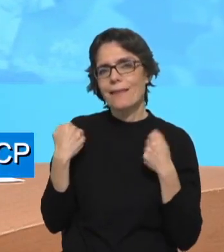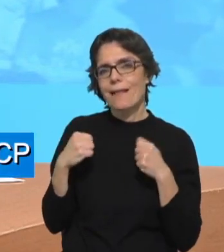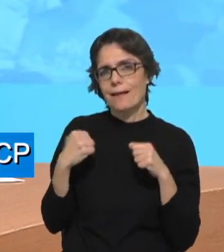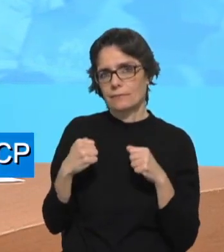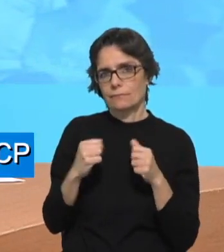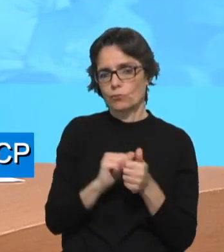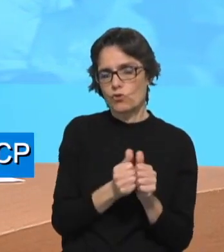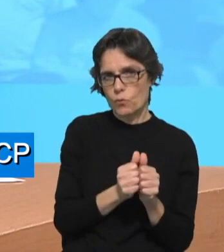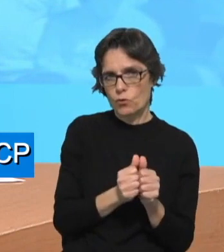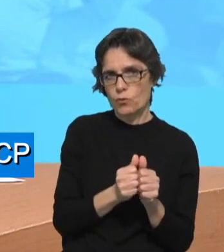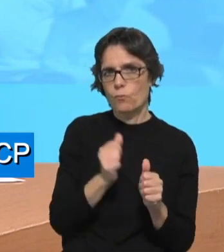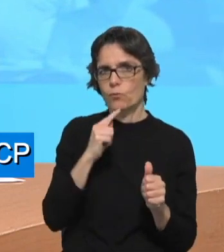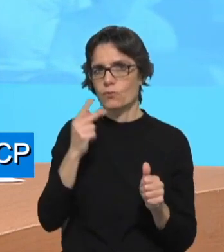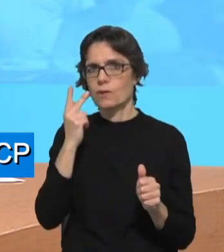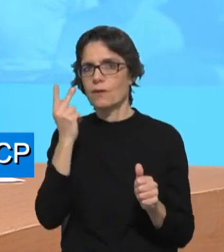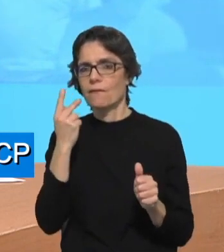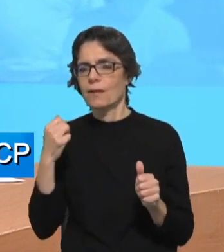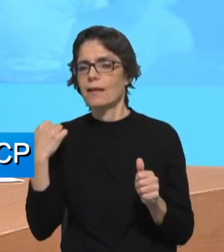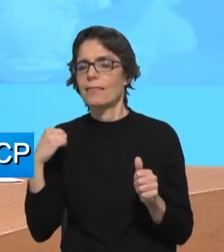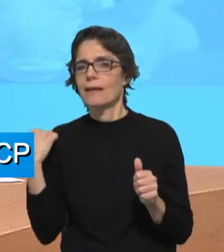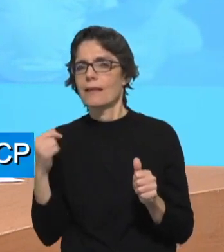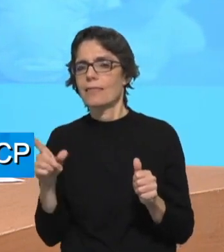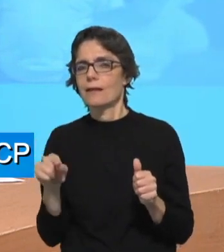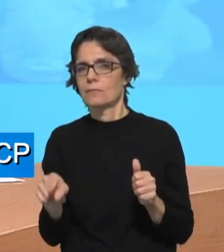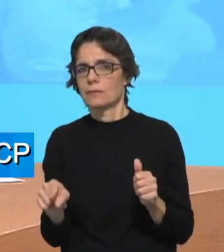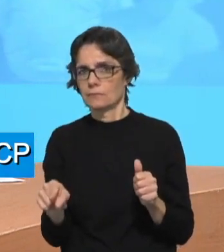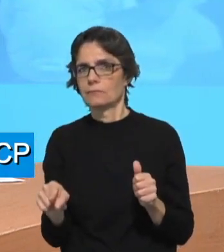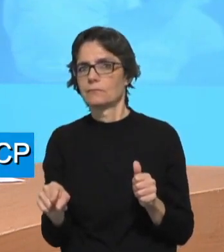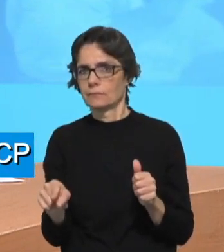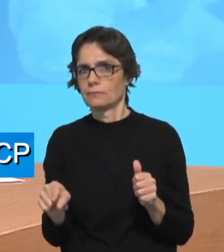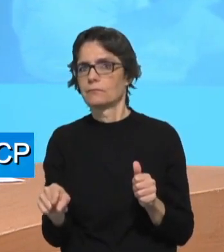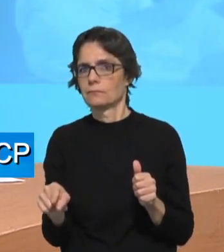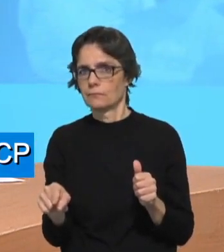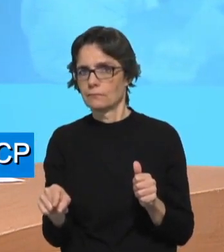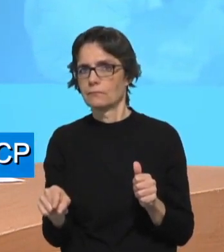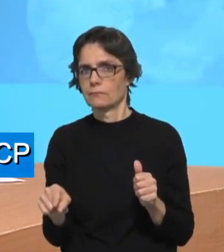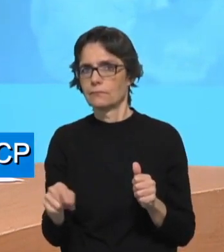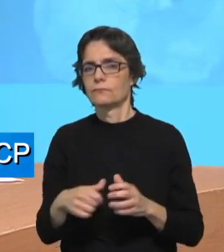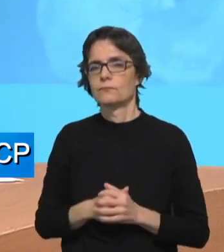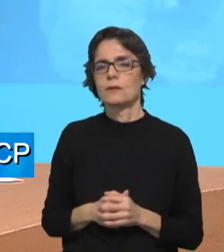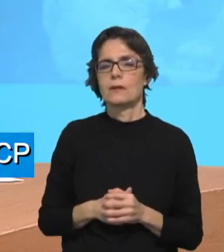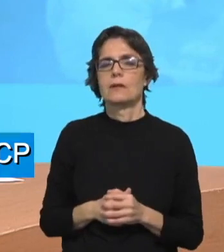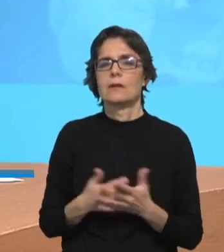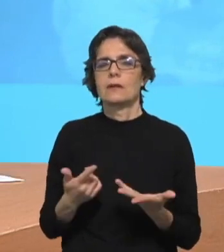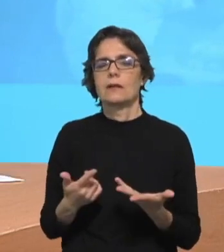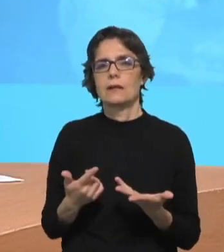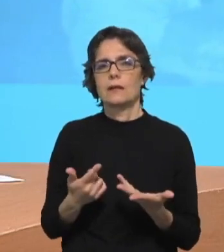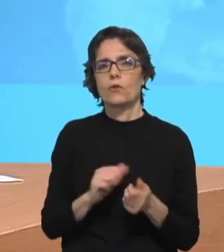não deve ser isolada apenas na prática desportiva, mas ela pode ser pensada,